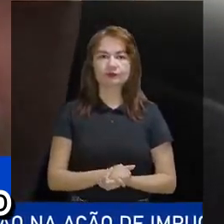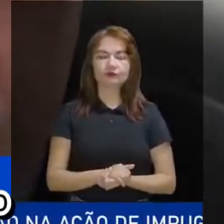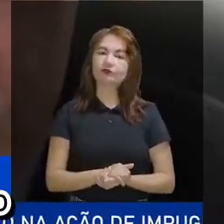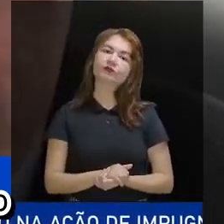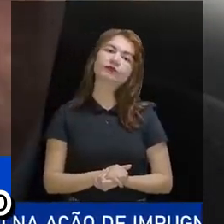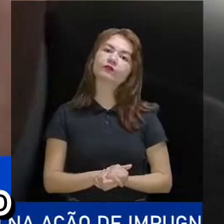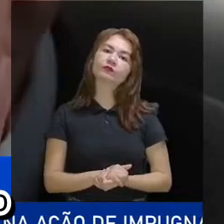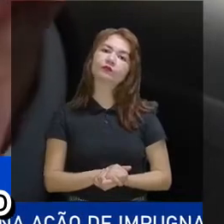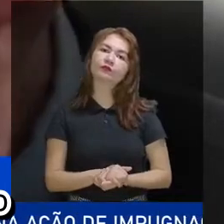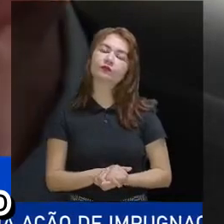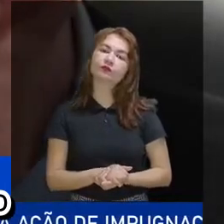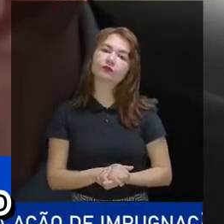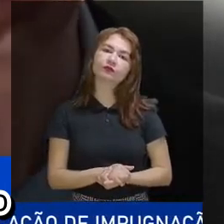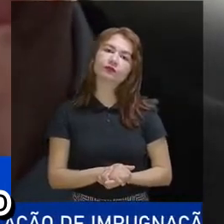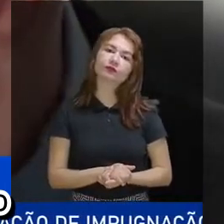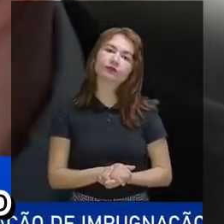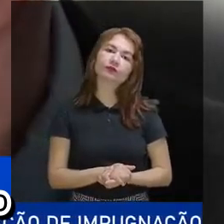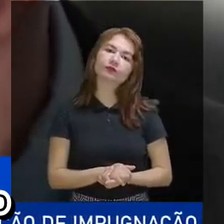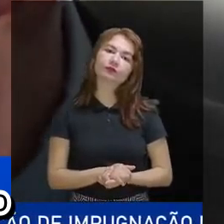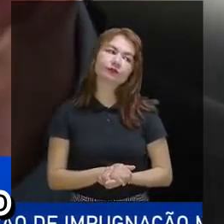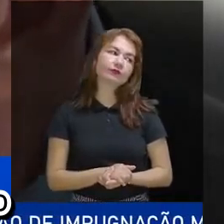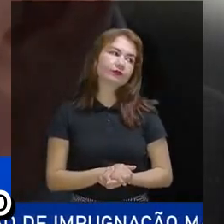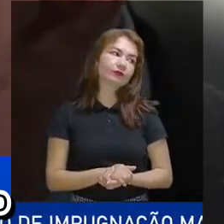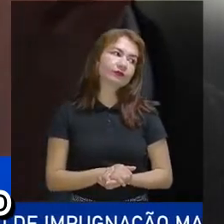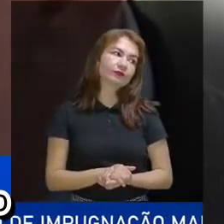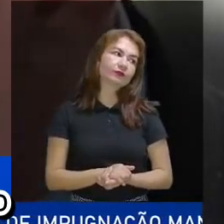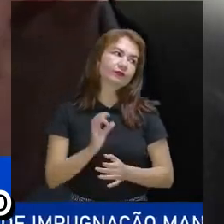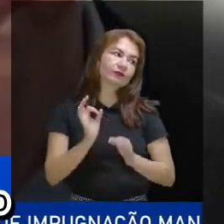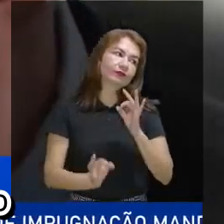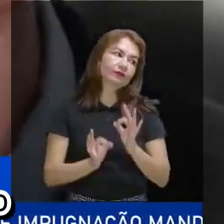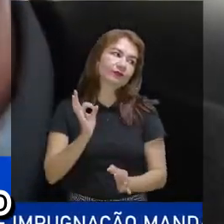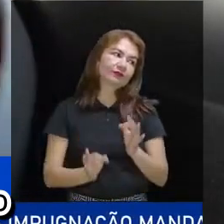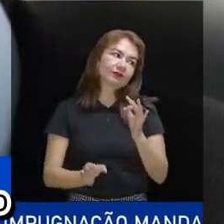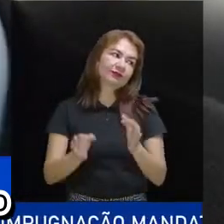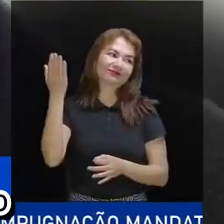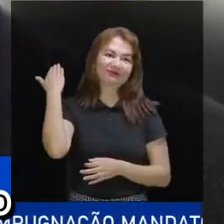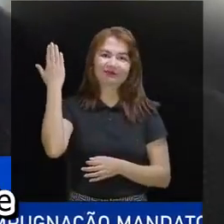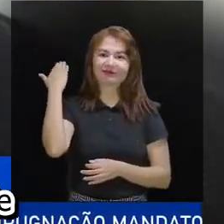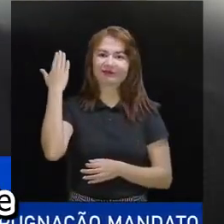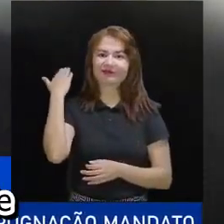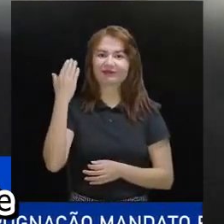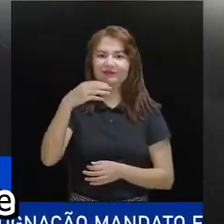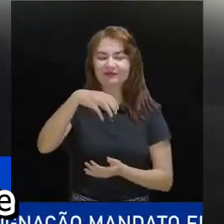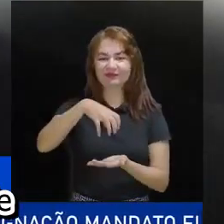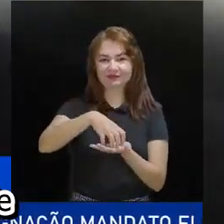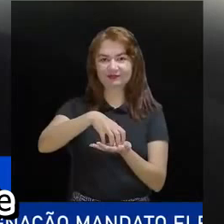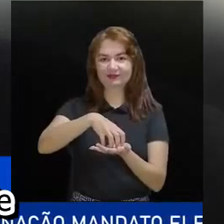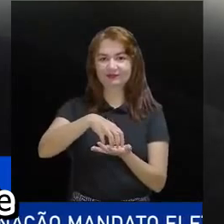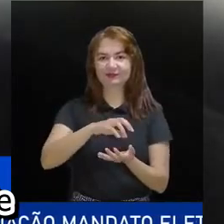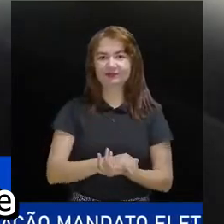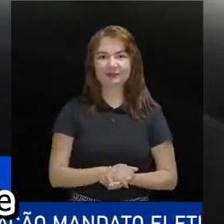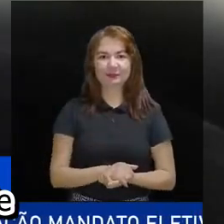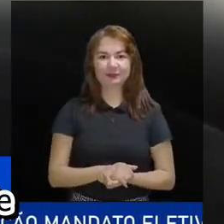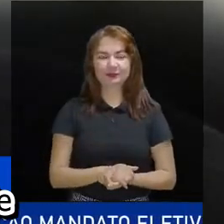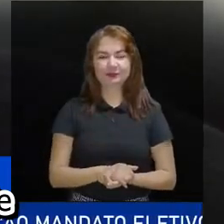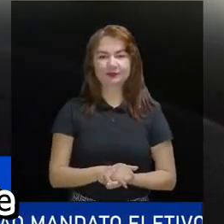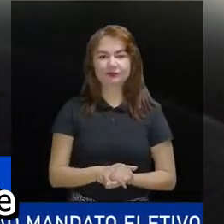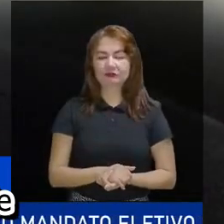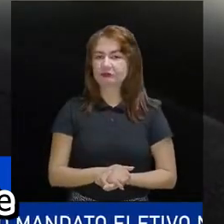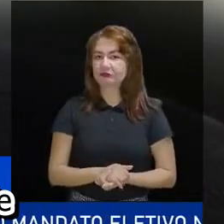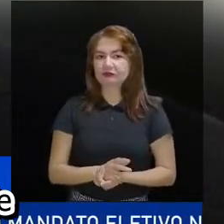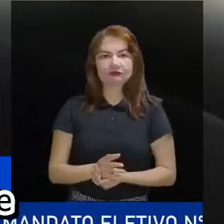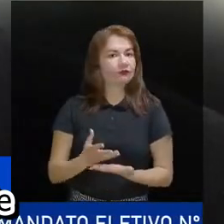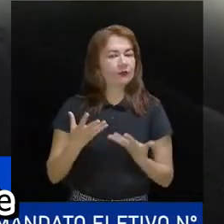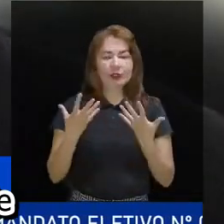eleita e acabamos julgando, naquele caso, o mérito e julgando